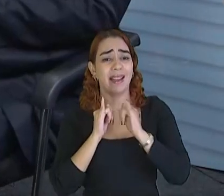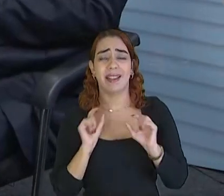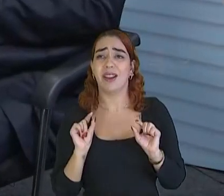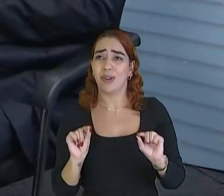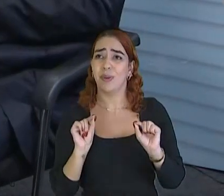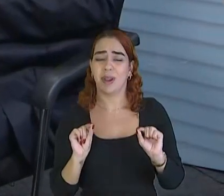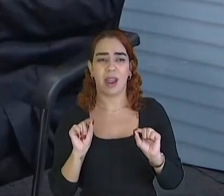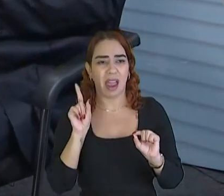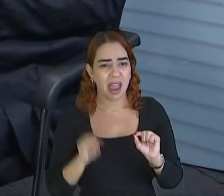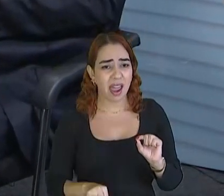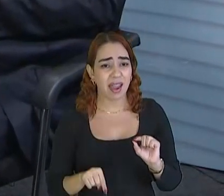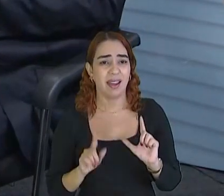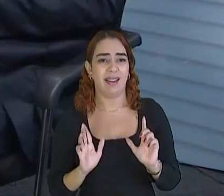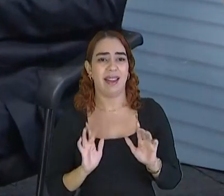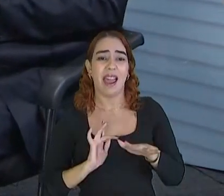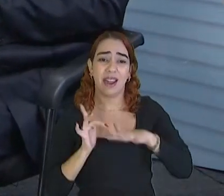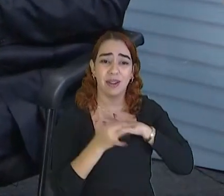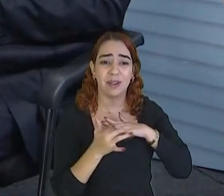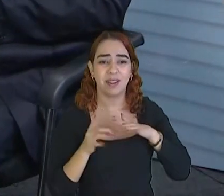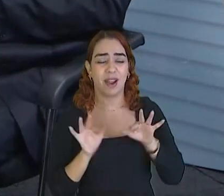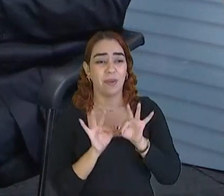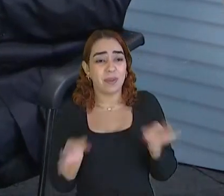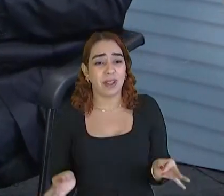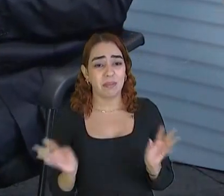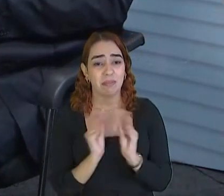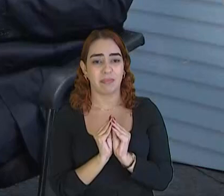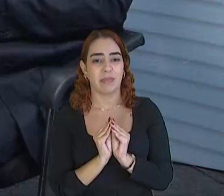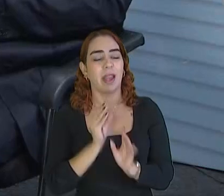isso o jornalismo. O jornalismo ele tem que aprofundar a matéria.